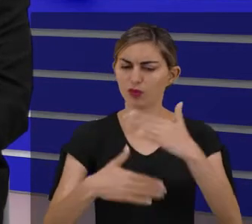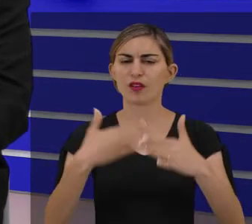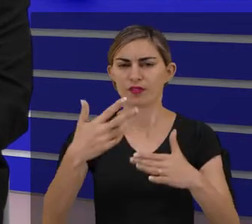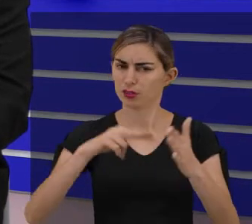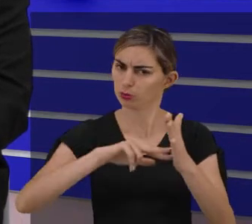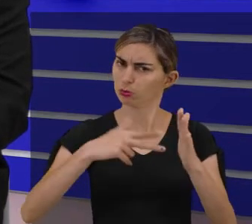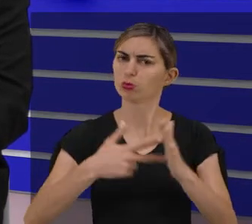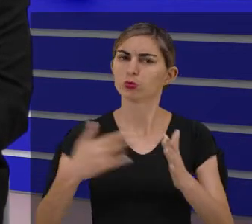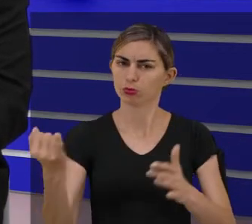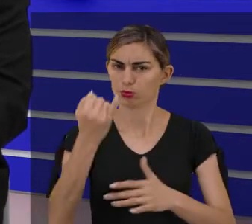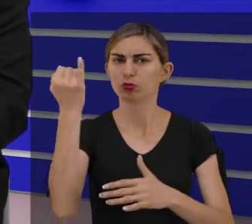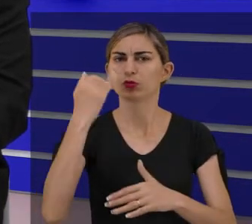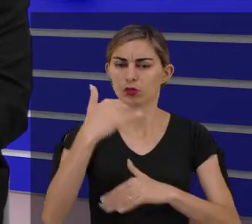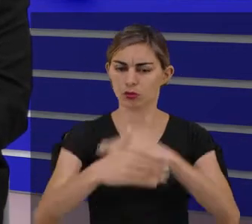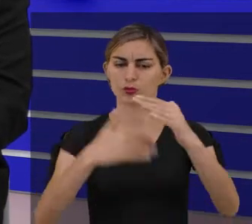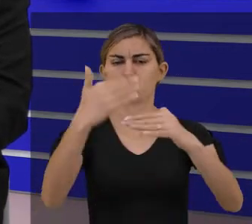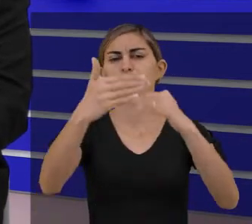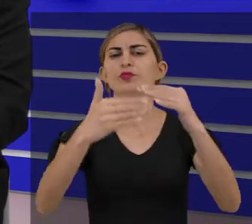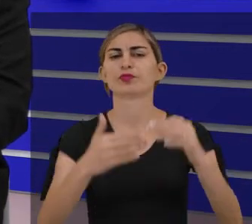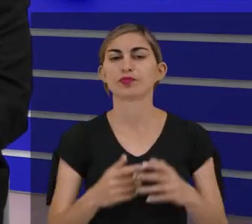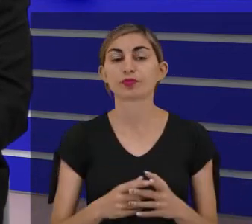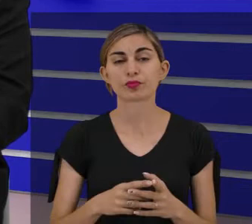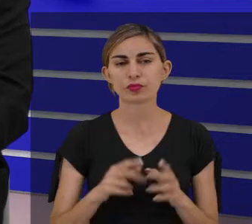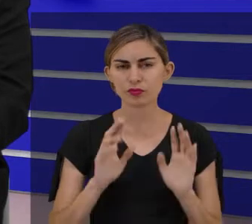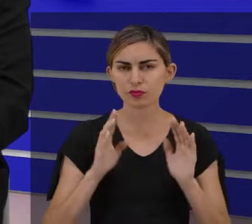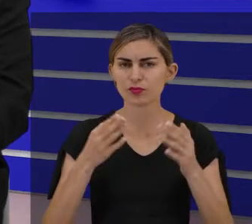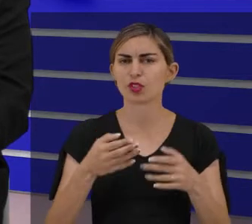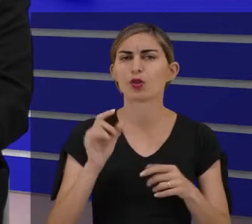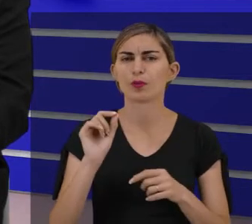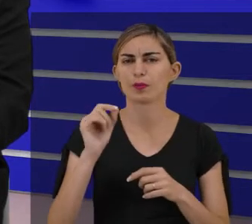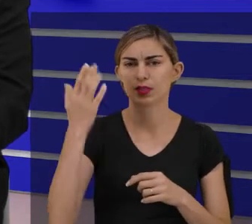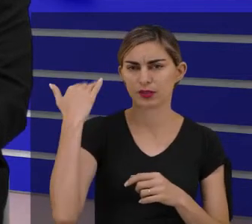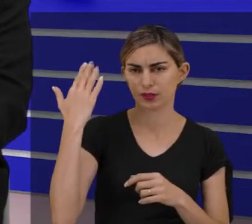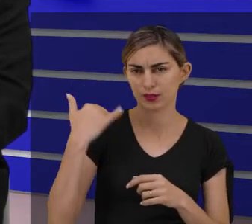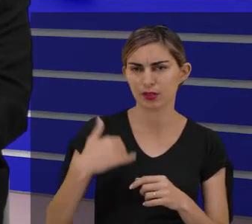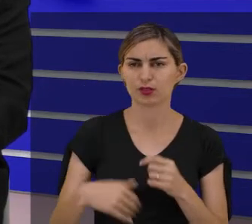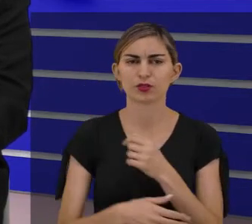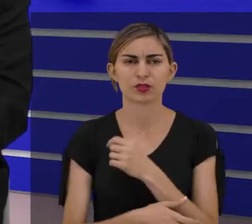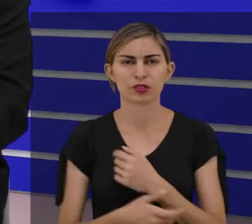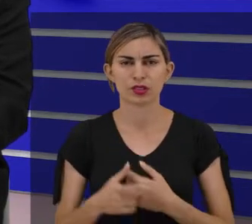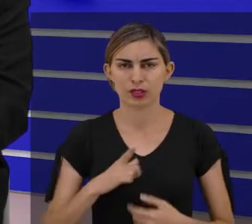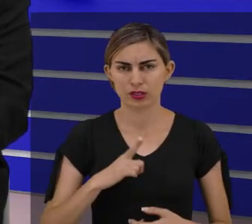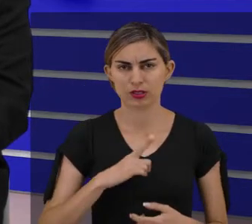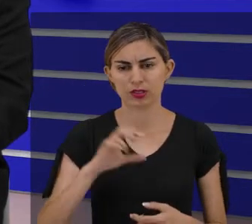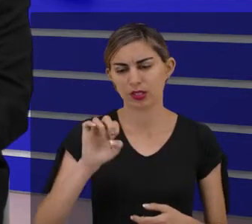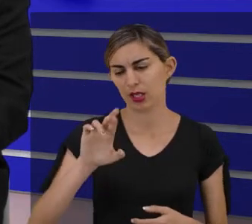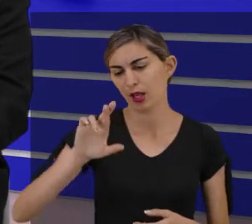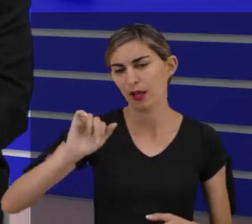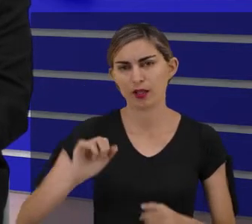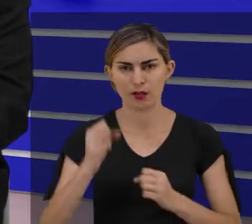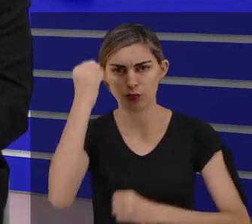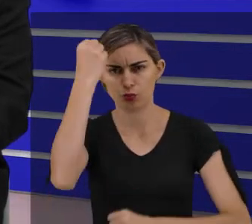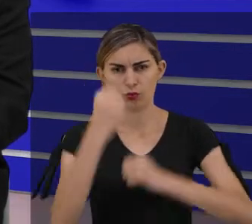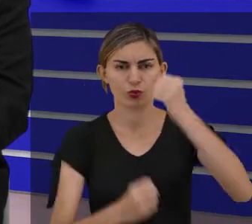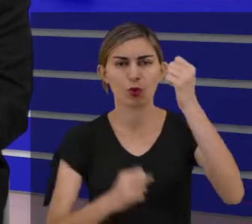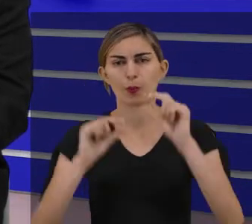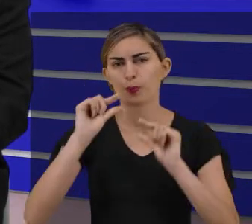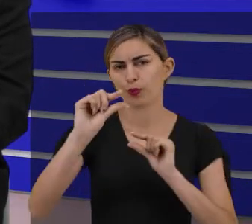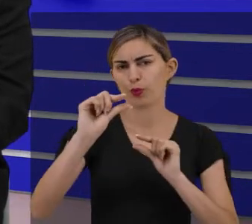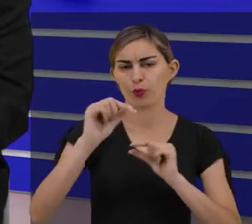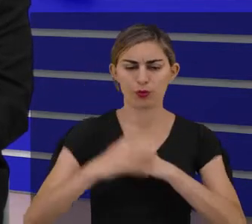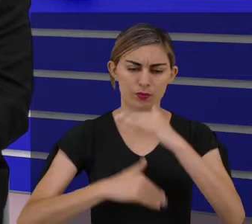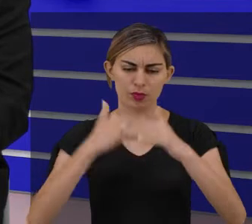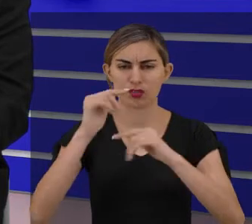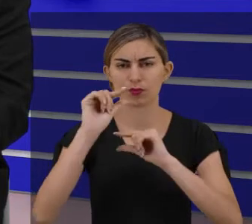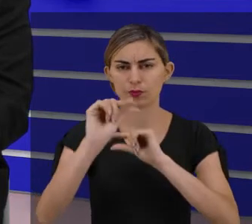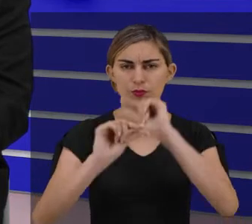avanço significativo em função de que existiu, não é, na era industrial todo um